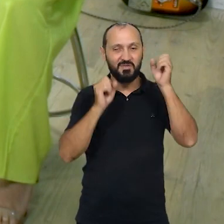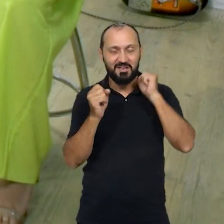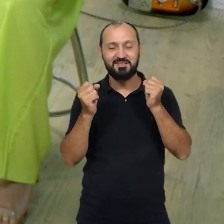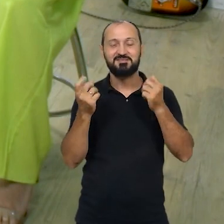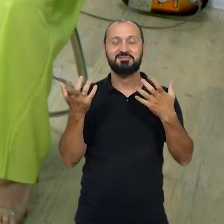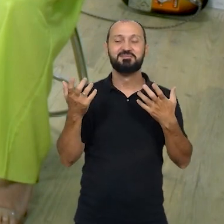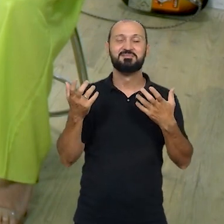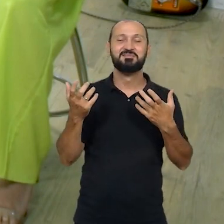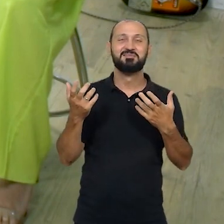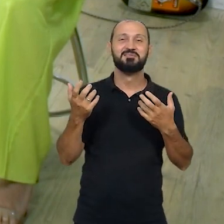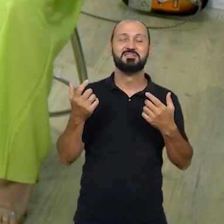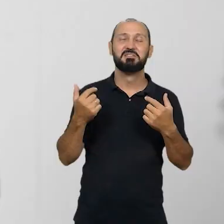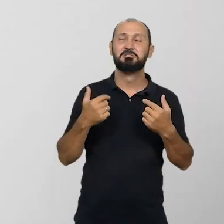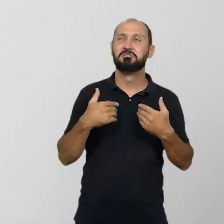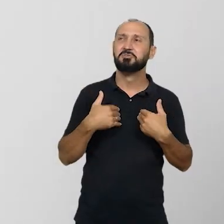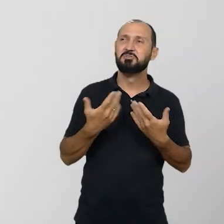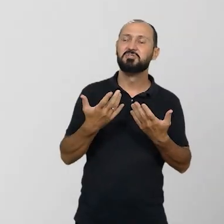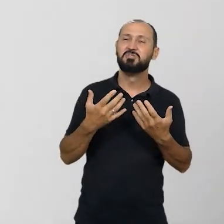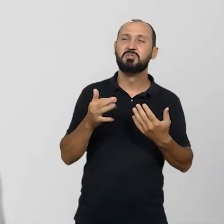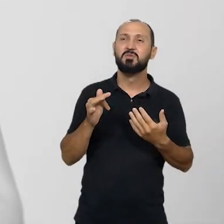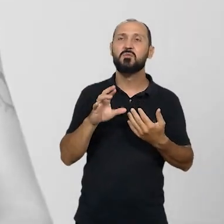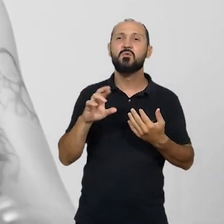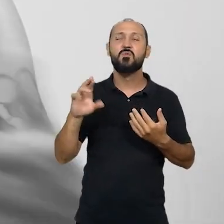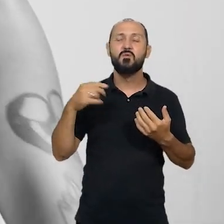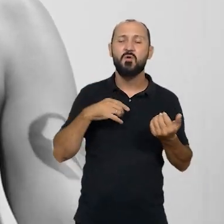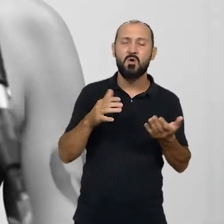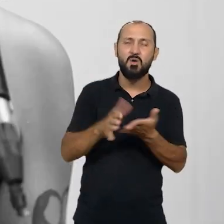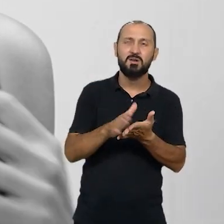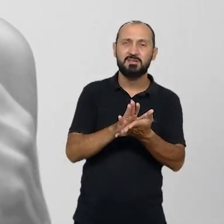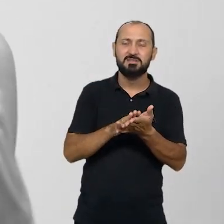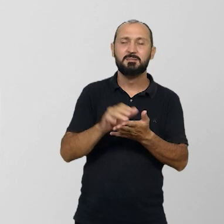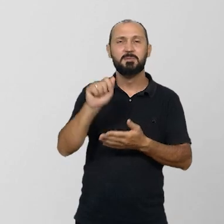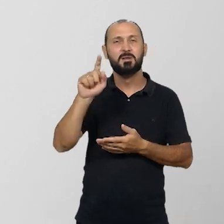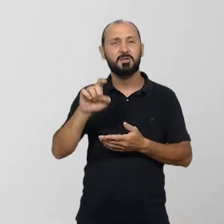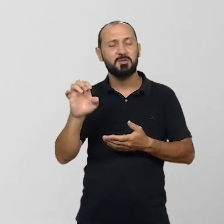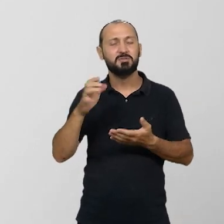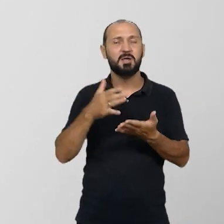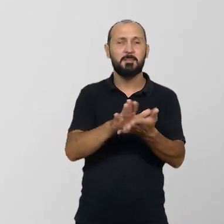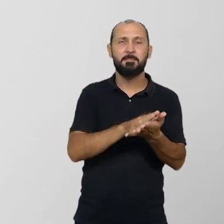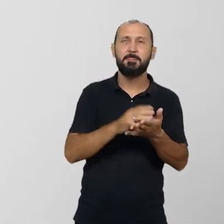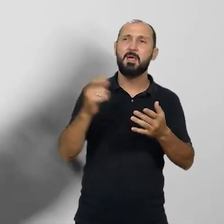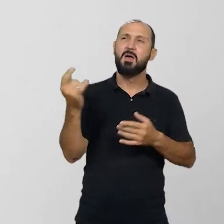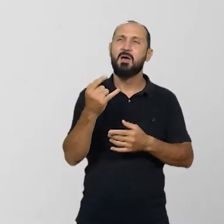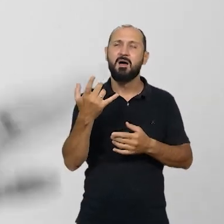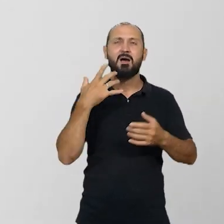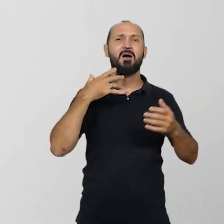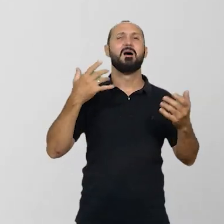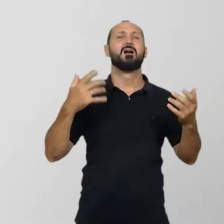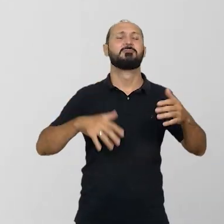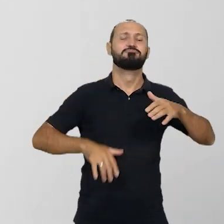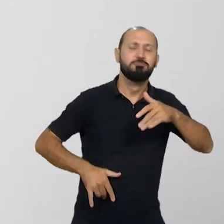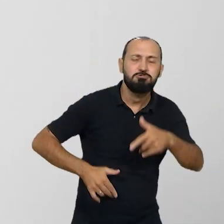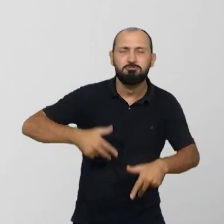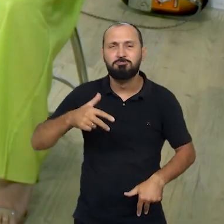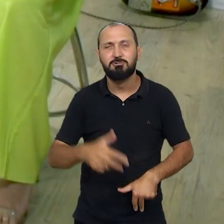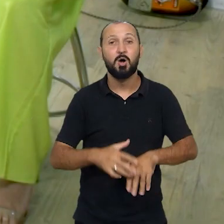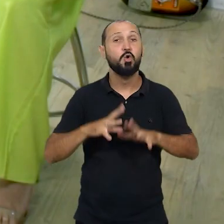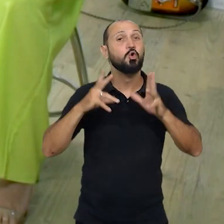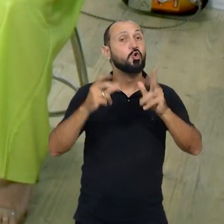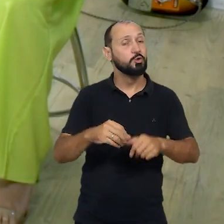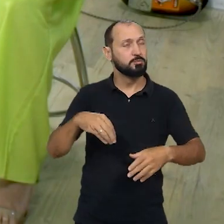real da realidade. E a real que você é muito eclética mesmo. Eu sou. Eu gosto muito de escutar de tudo, assim. Você vai me